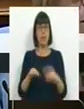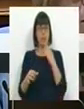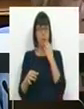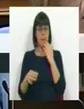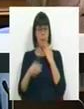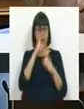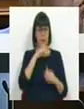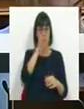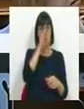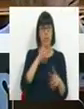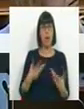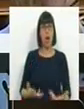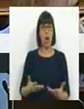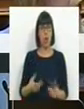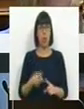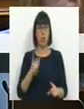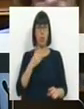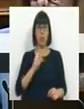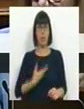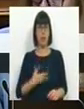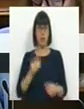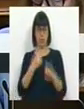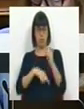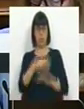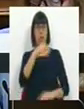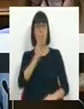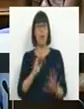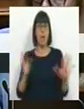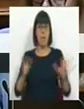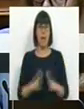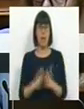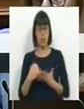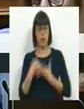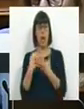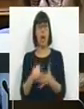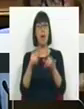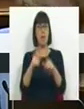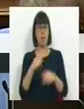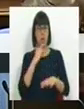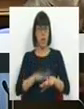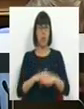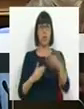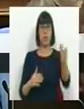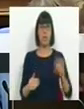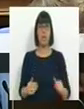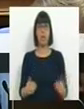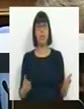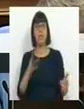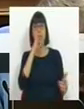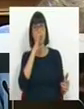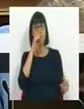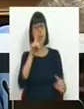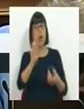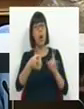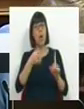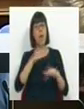já, Sr. Presidente, quem está no governo neste momento já não é o PSD nem o CDS, é o Partido Socialista com o apoio da extrema-esquerda. E se